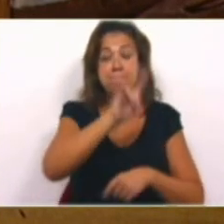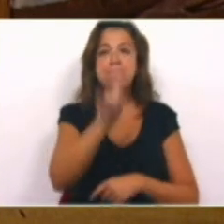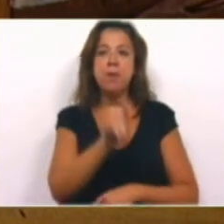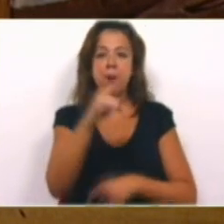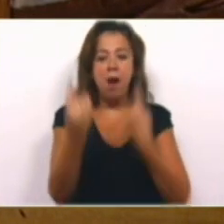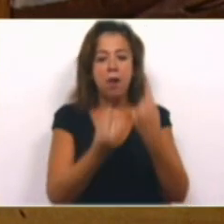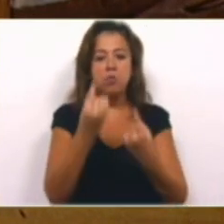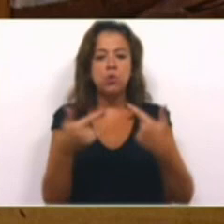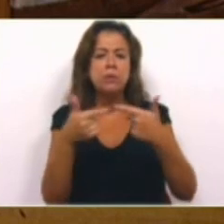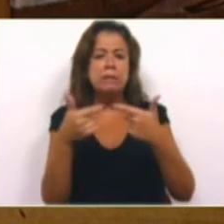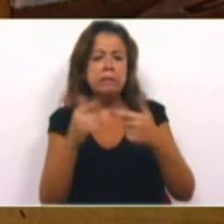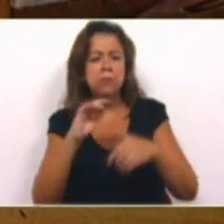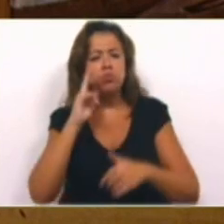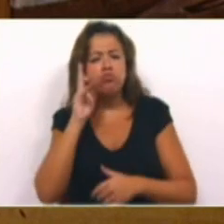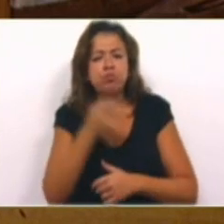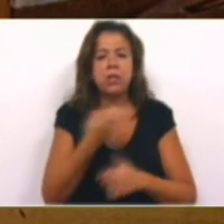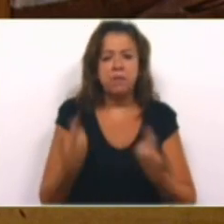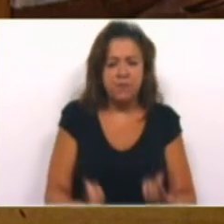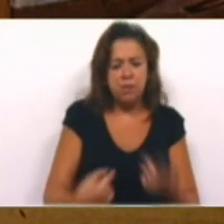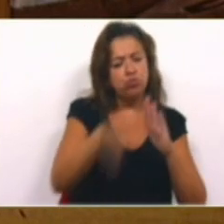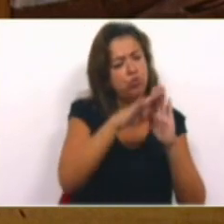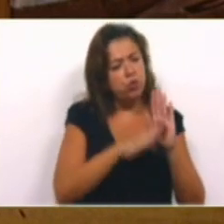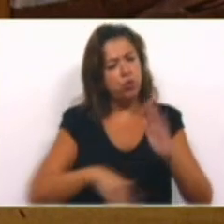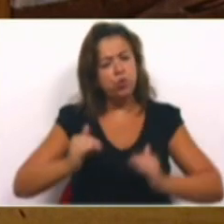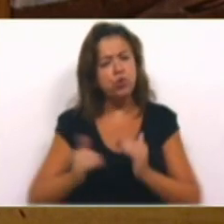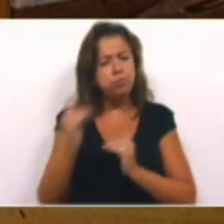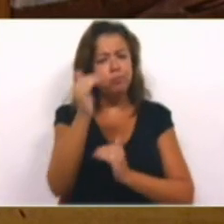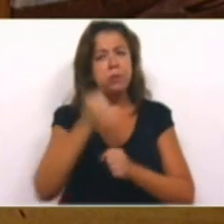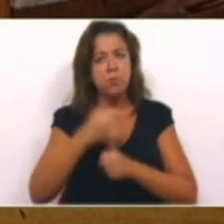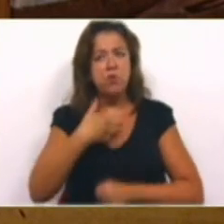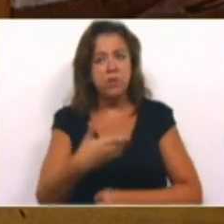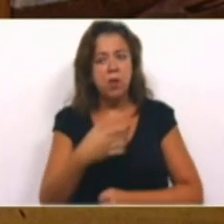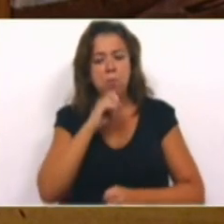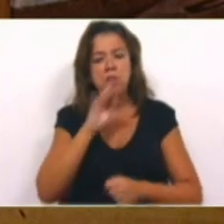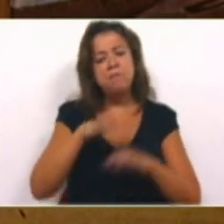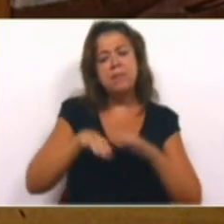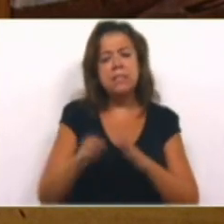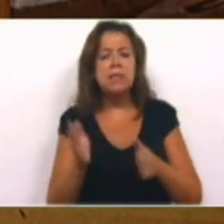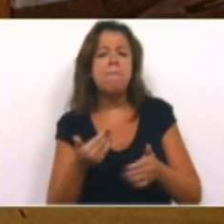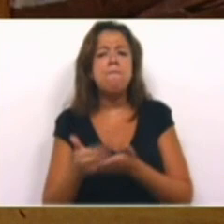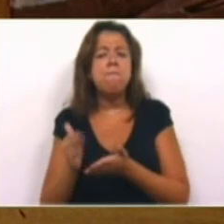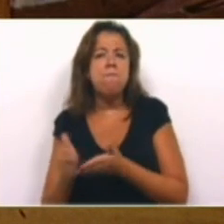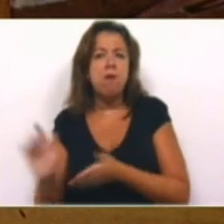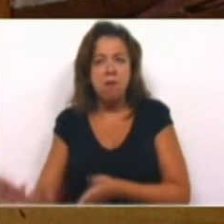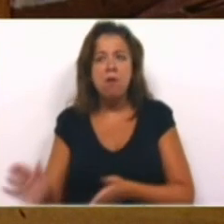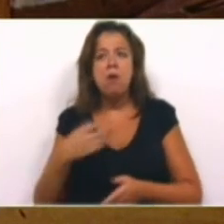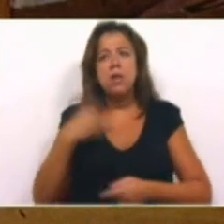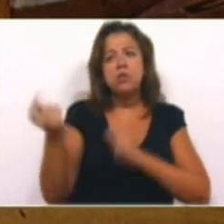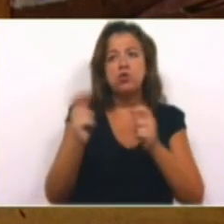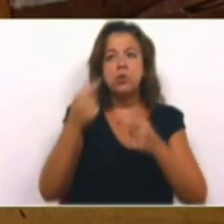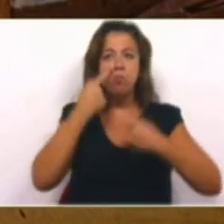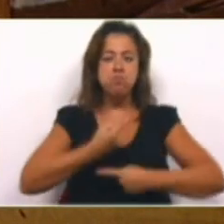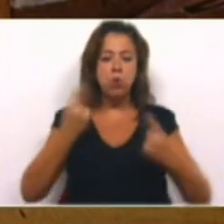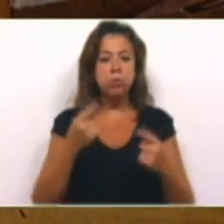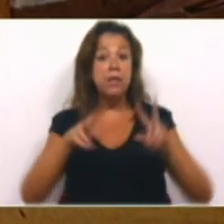algum tipo de revisão dos estatutos de carreira seja feito à margem de uma discussão pública sobre